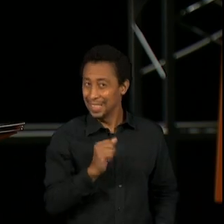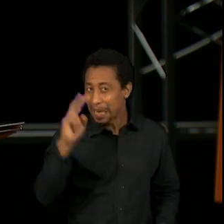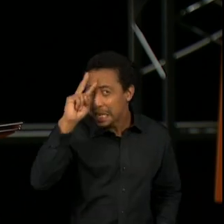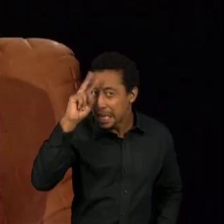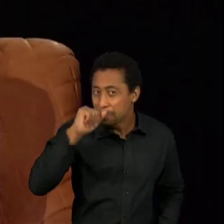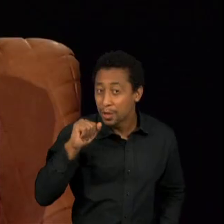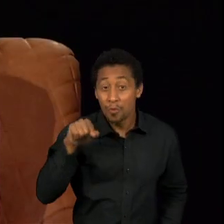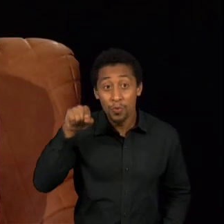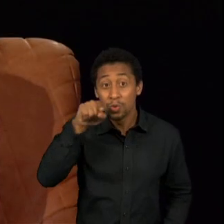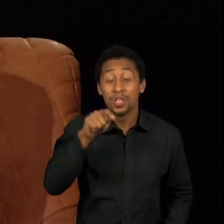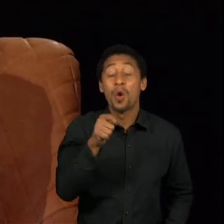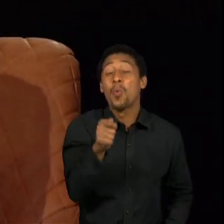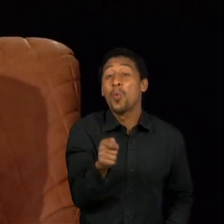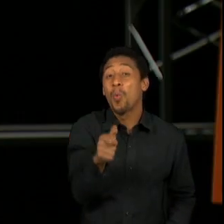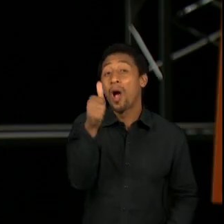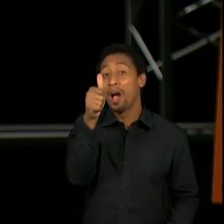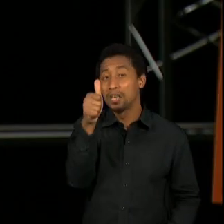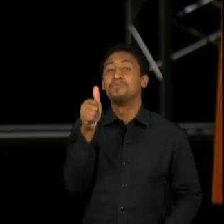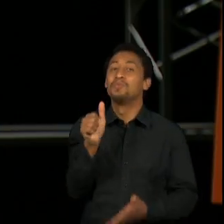minissaia. Né?